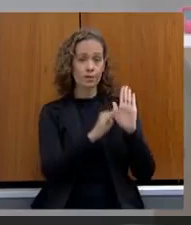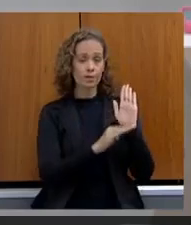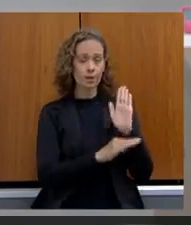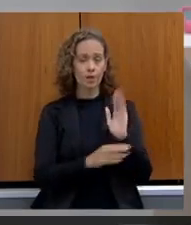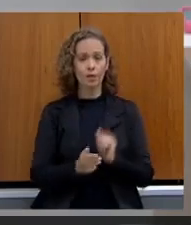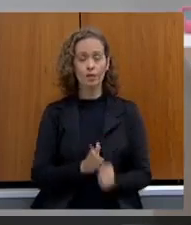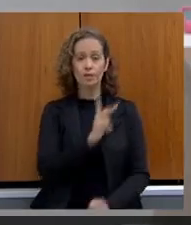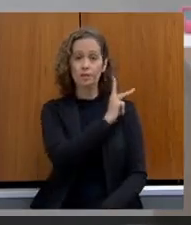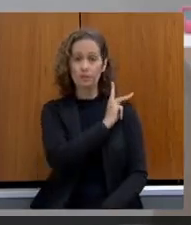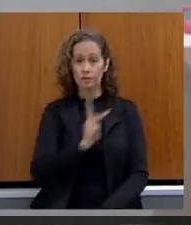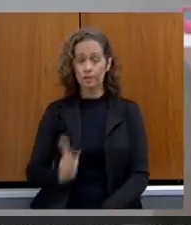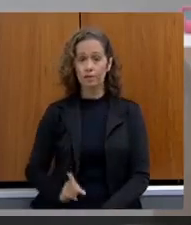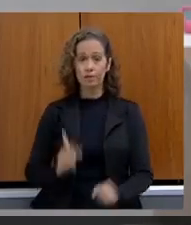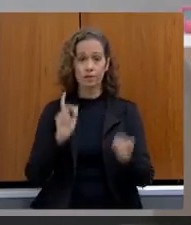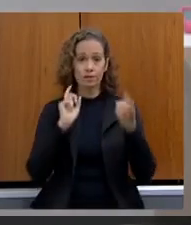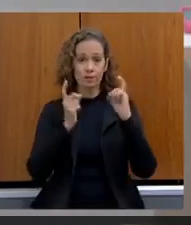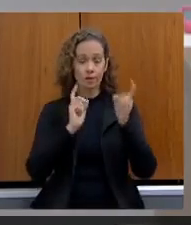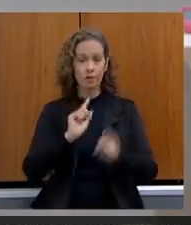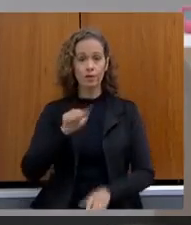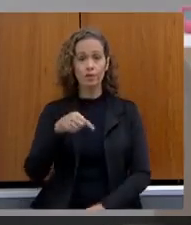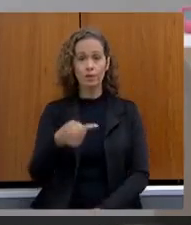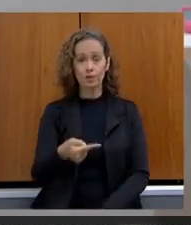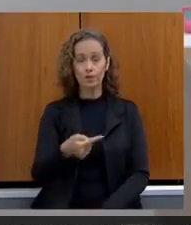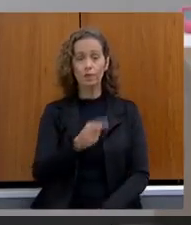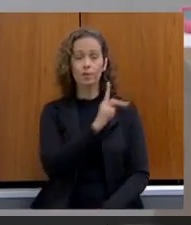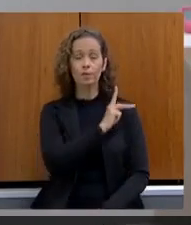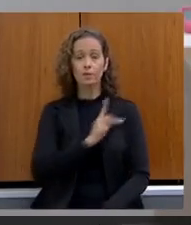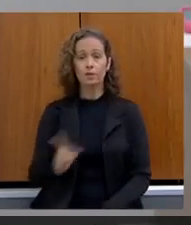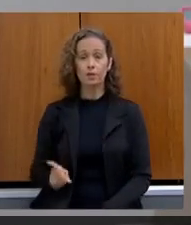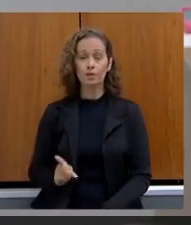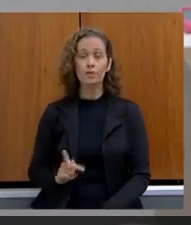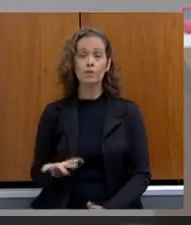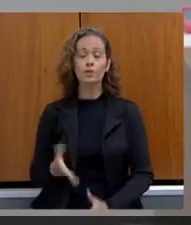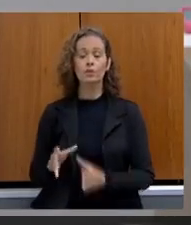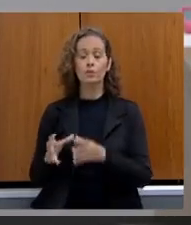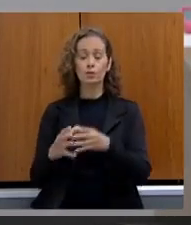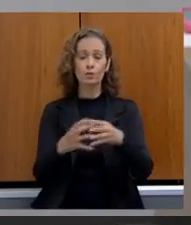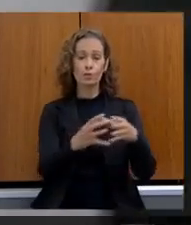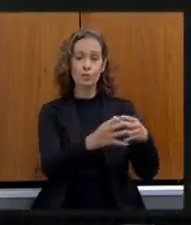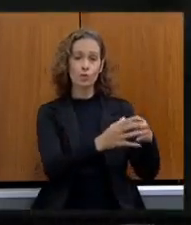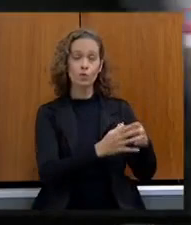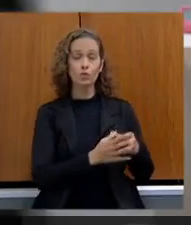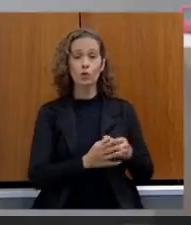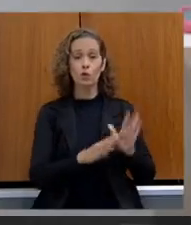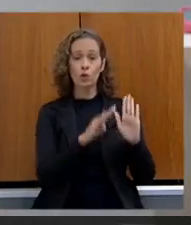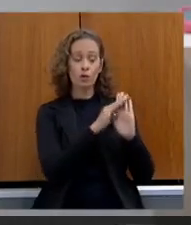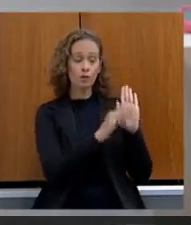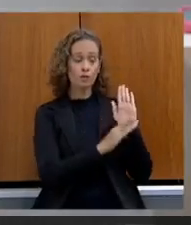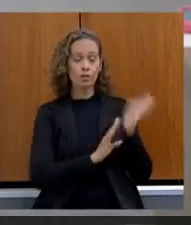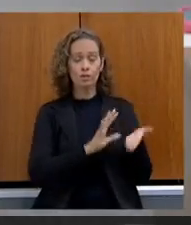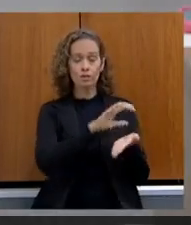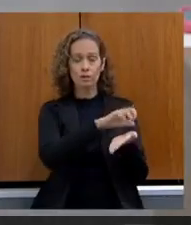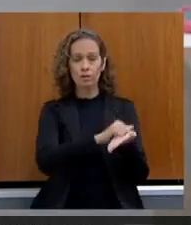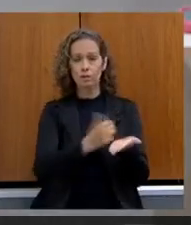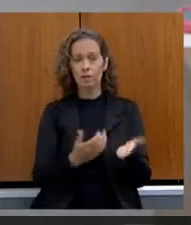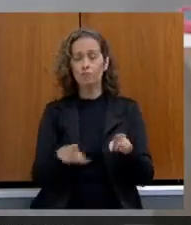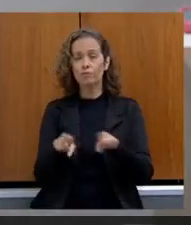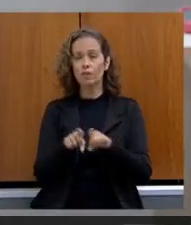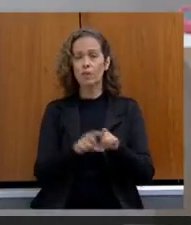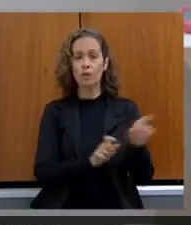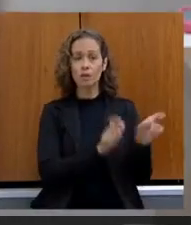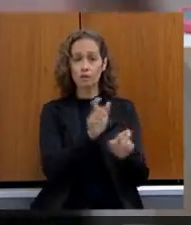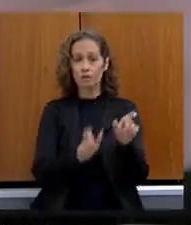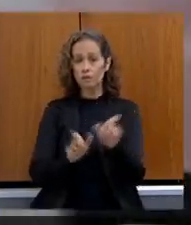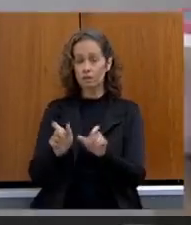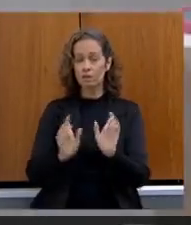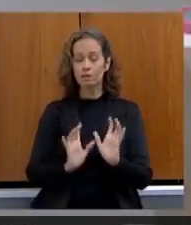presidente da reunião Presidente das comissões participantes por ordem de inscrição membros das comissões